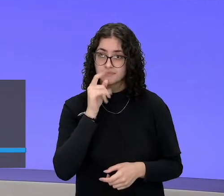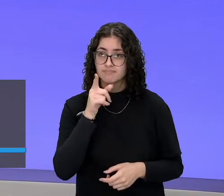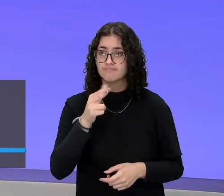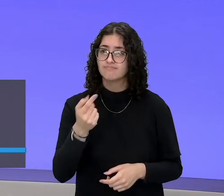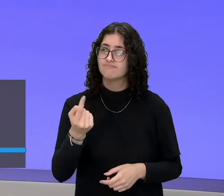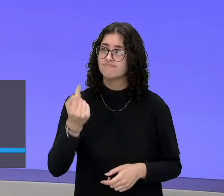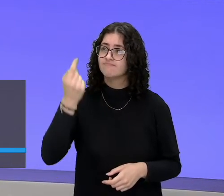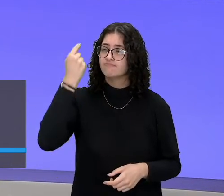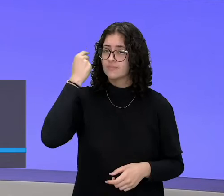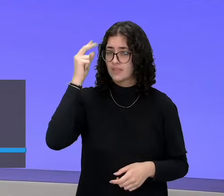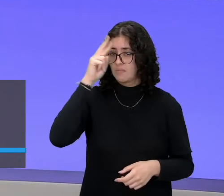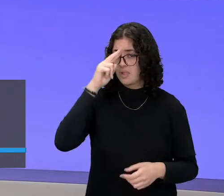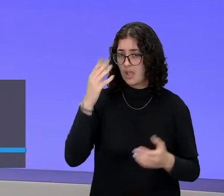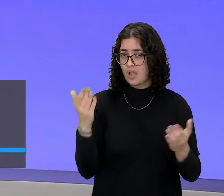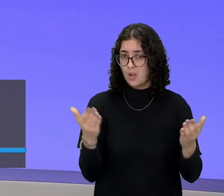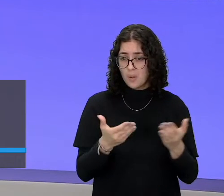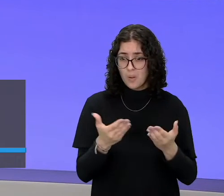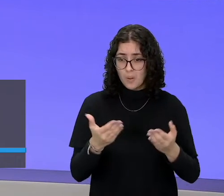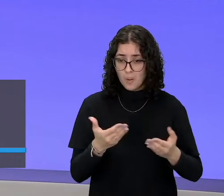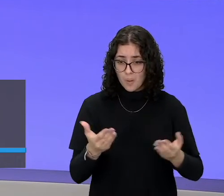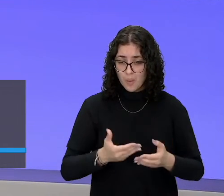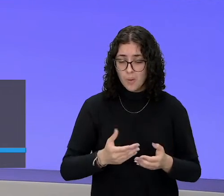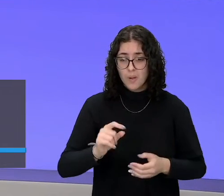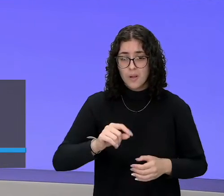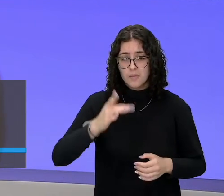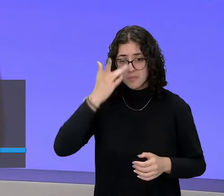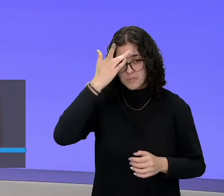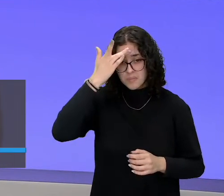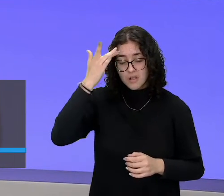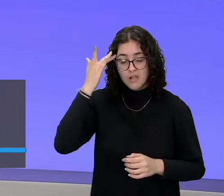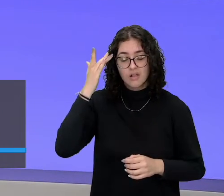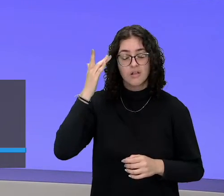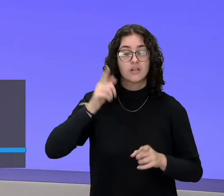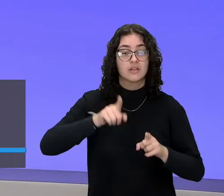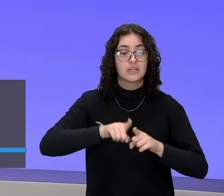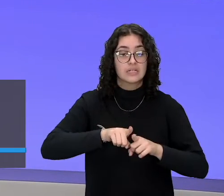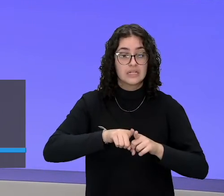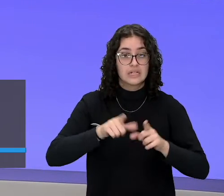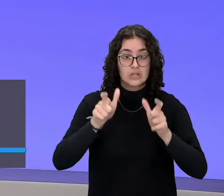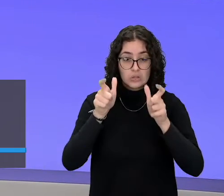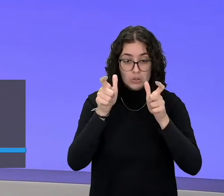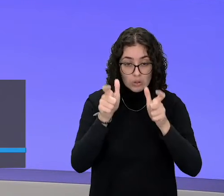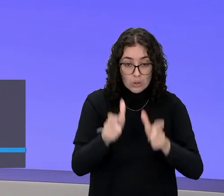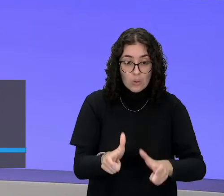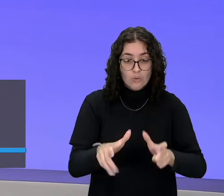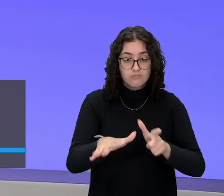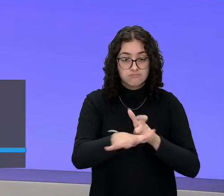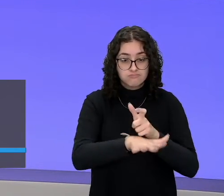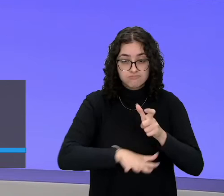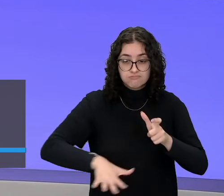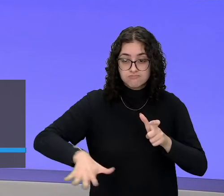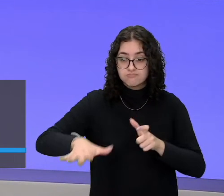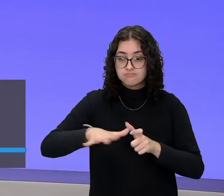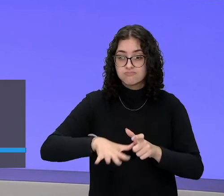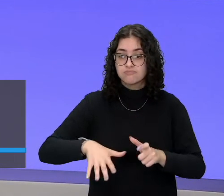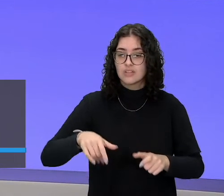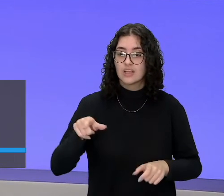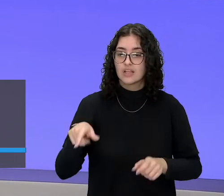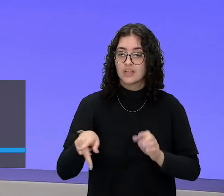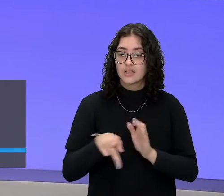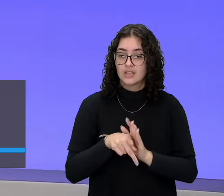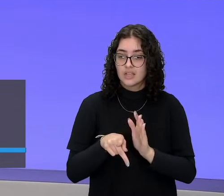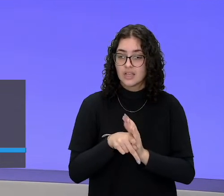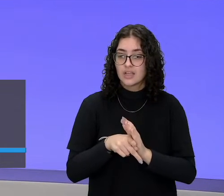tempo, trazendo para a nossa realidade, essas pessoas, essas localizações, esses territórios onde esses